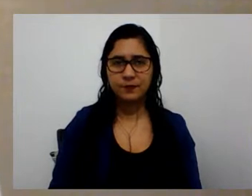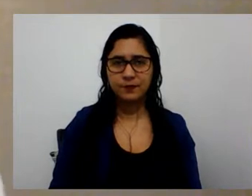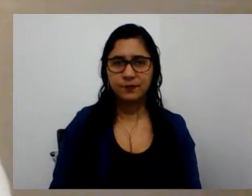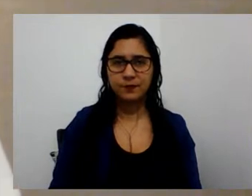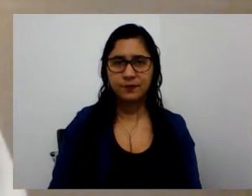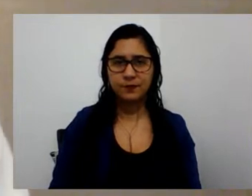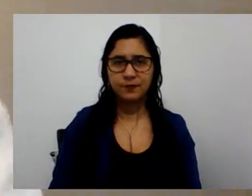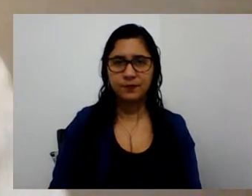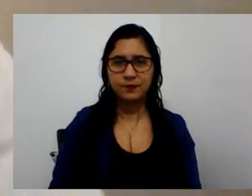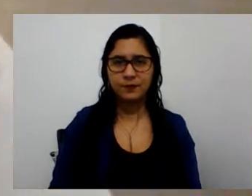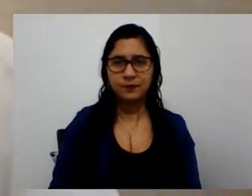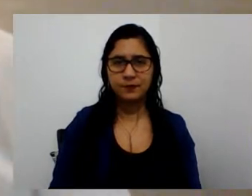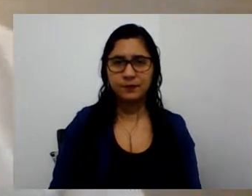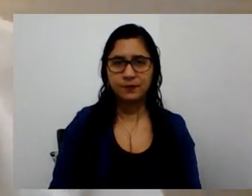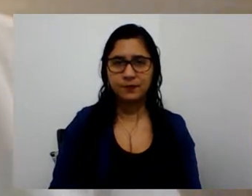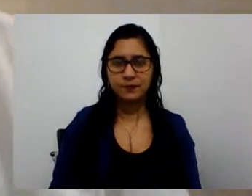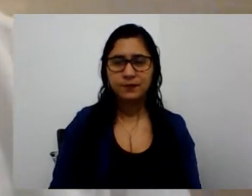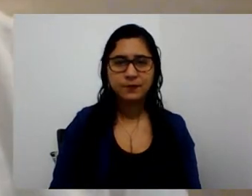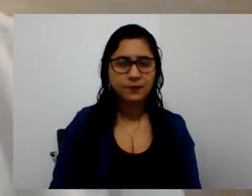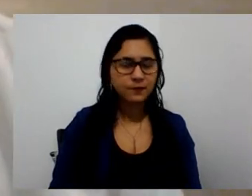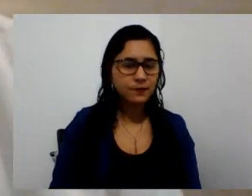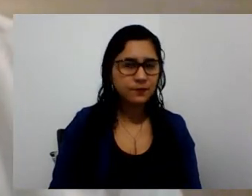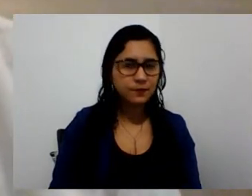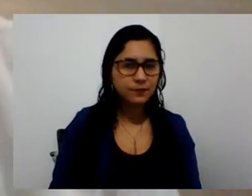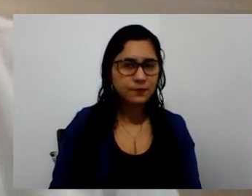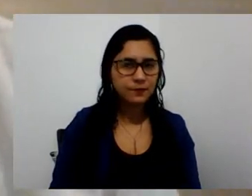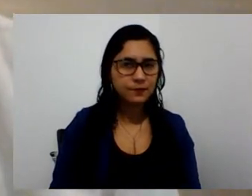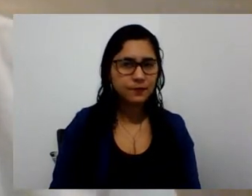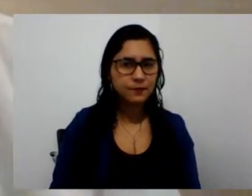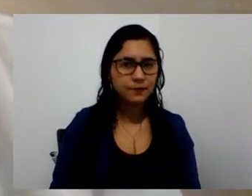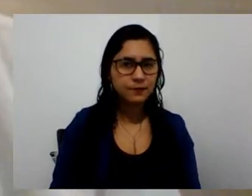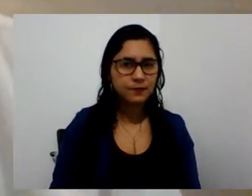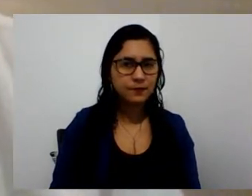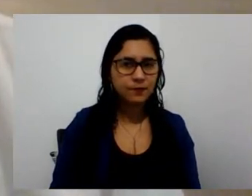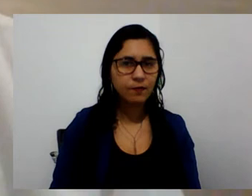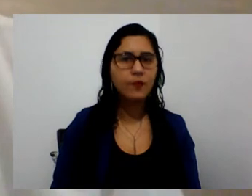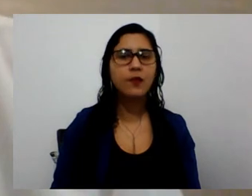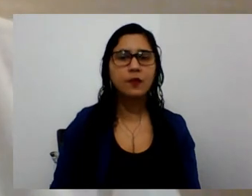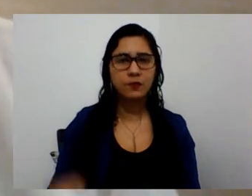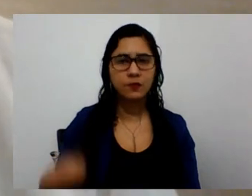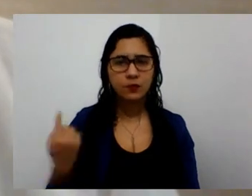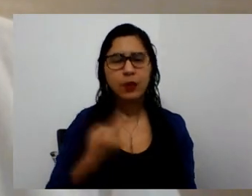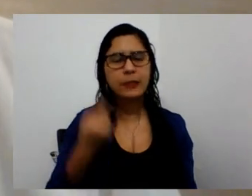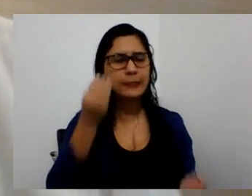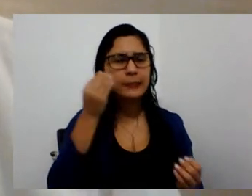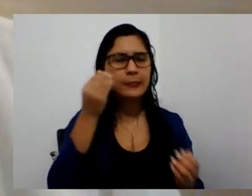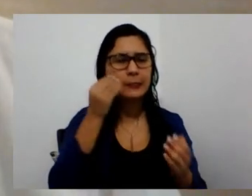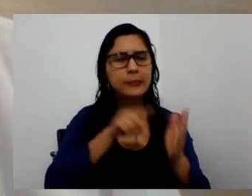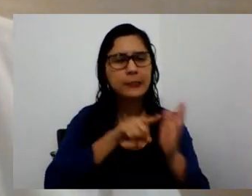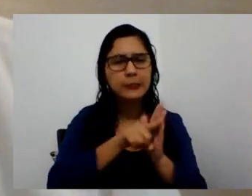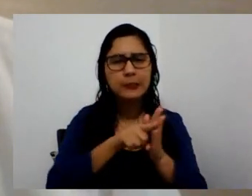Pois é, um registro, por mais que a gente estude, né?